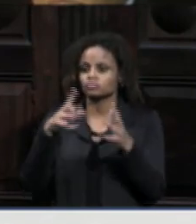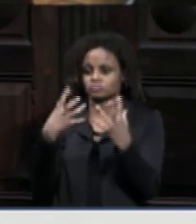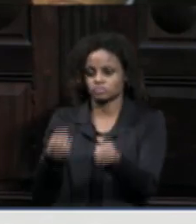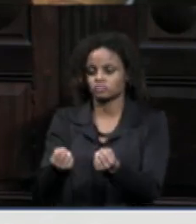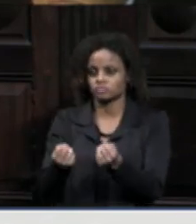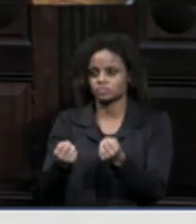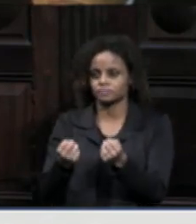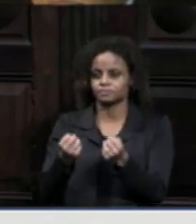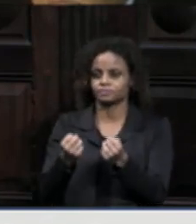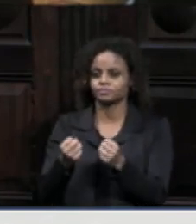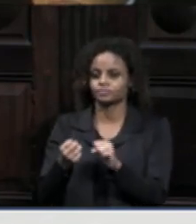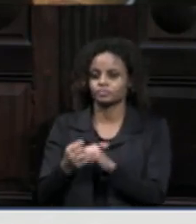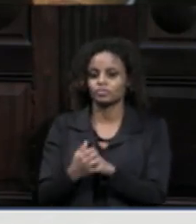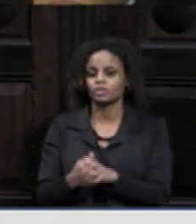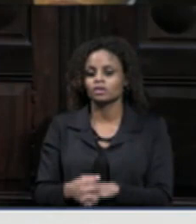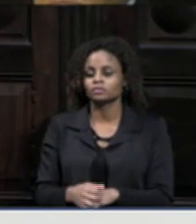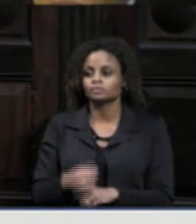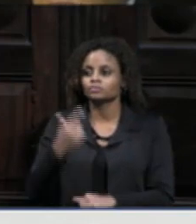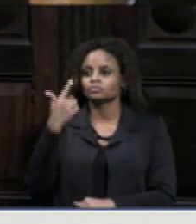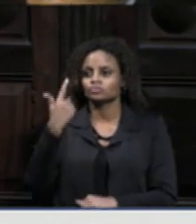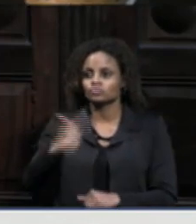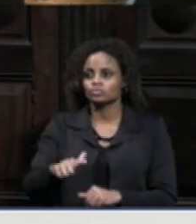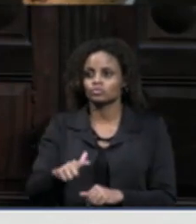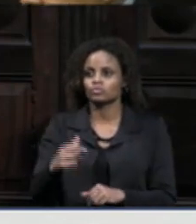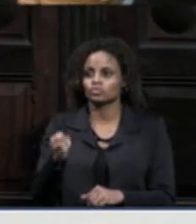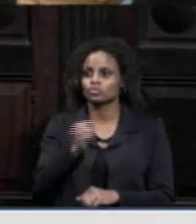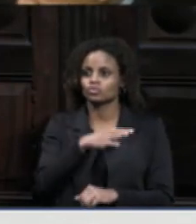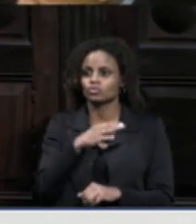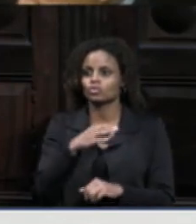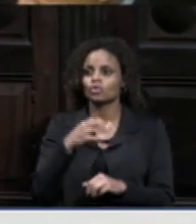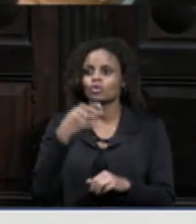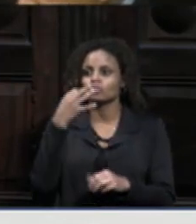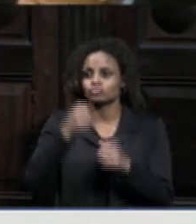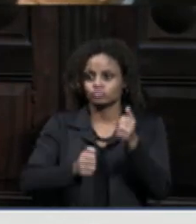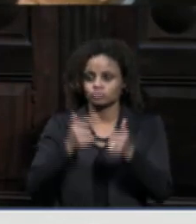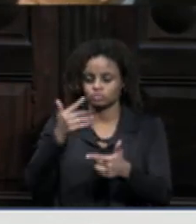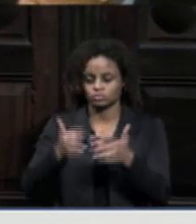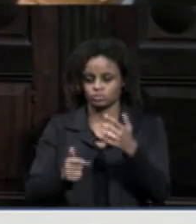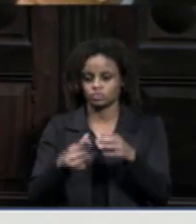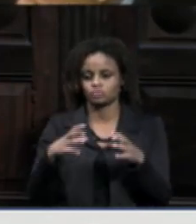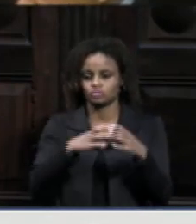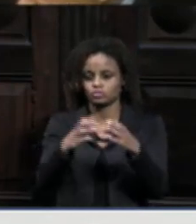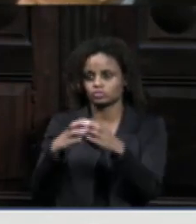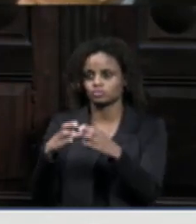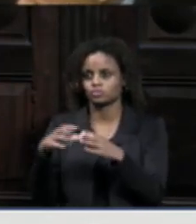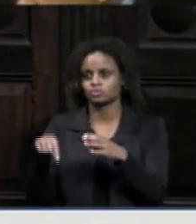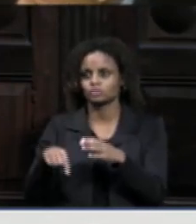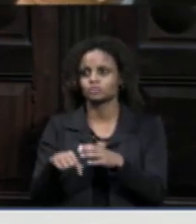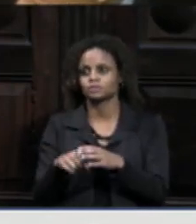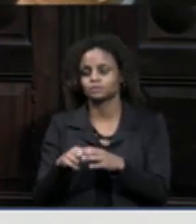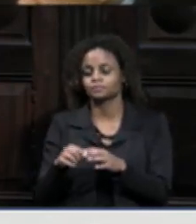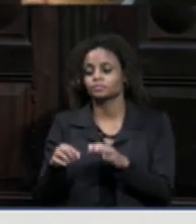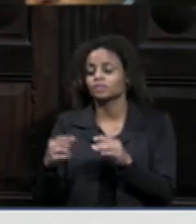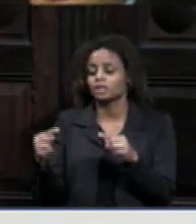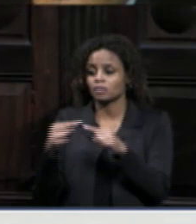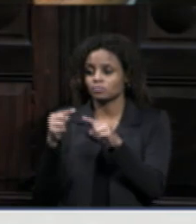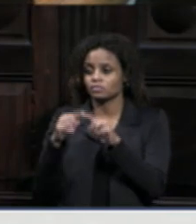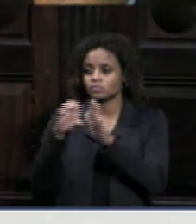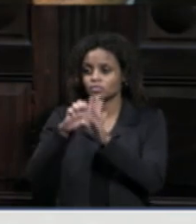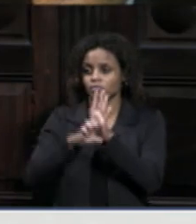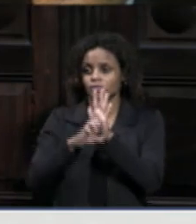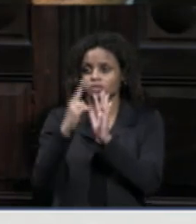parecer às emendas de plenário da Comissão de Constituição e Justiça, favorável às emendas número 2, 3, 4, 5, 6 e